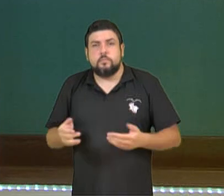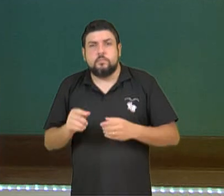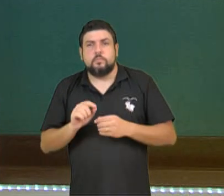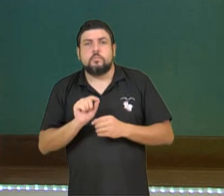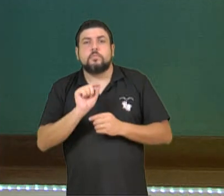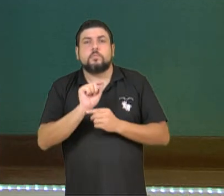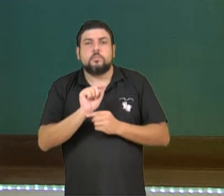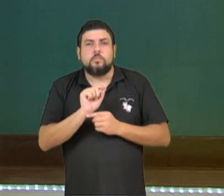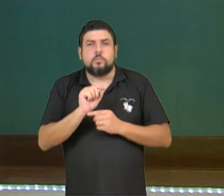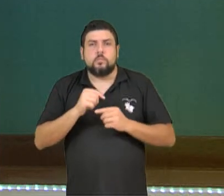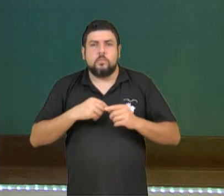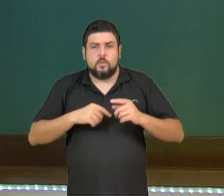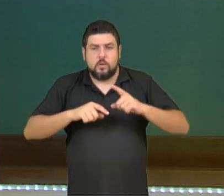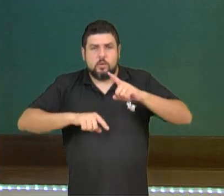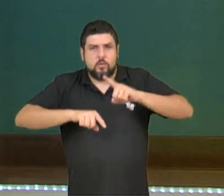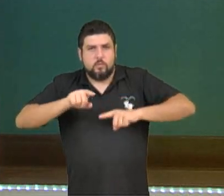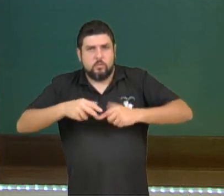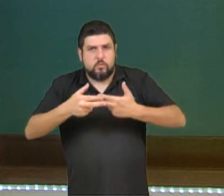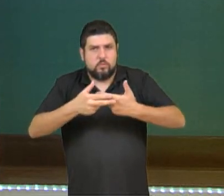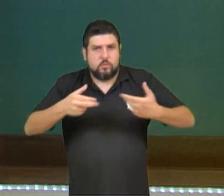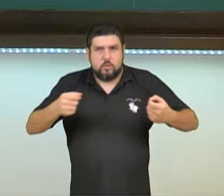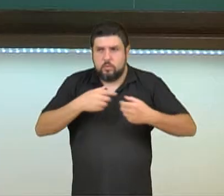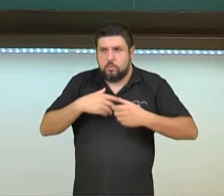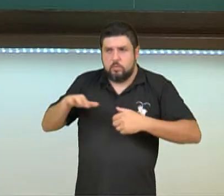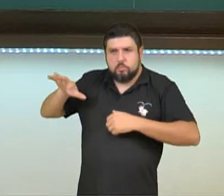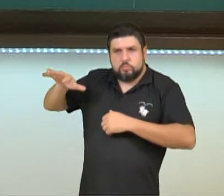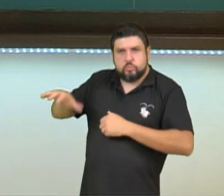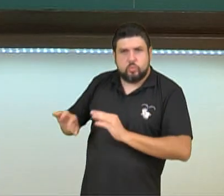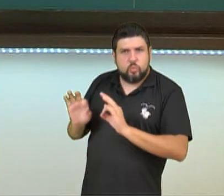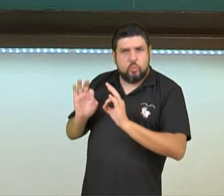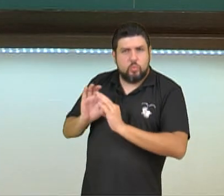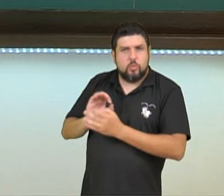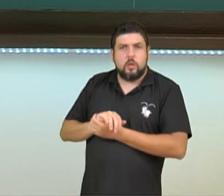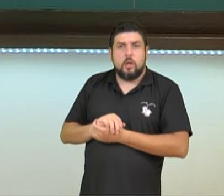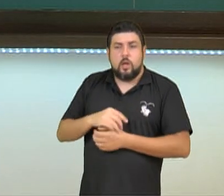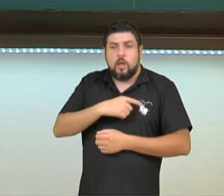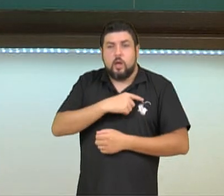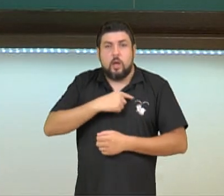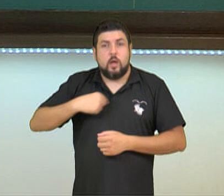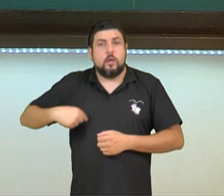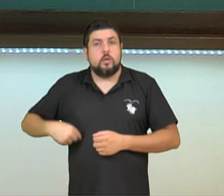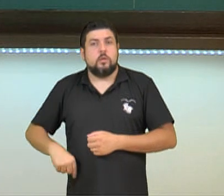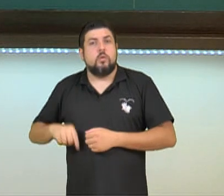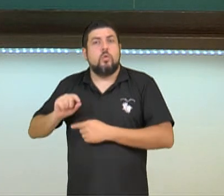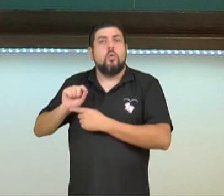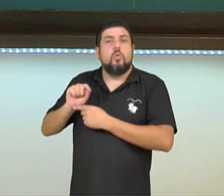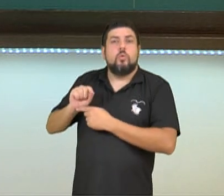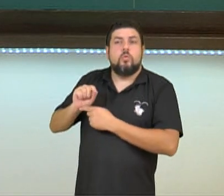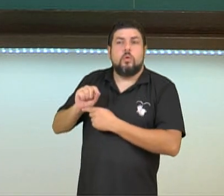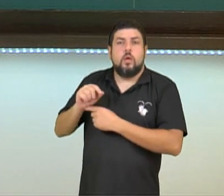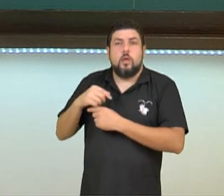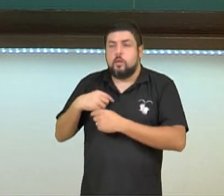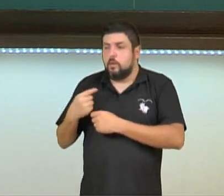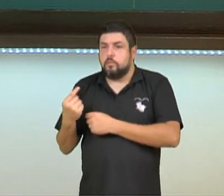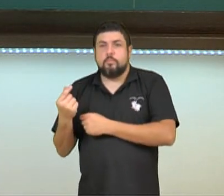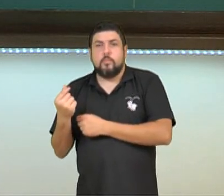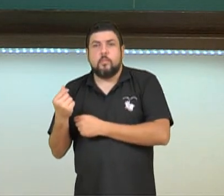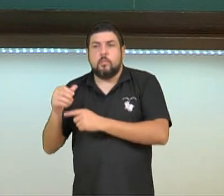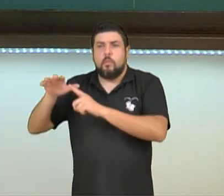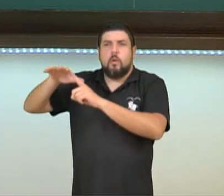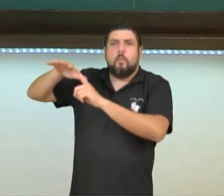valor quantitativo dos produtos, a China então desvalorizou 6 vezes a sua moeda. Então o produto